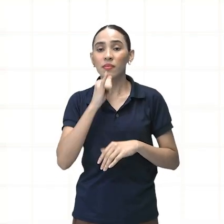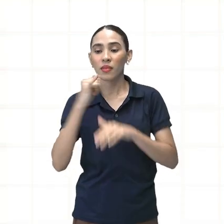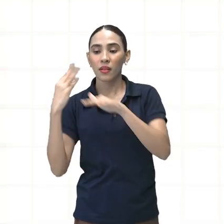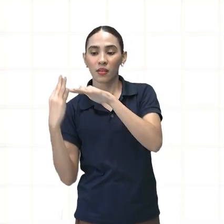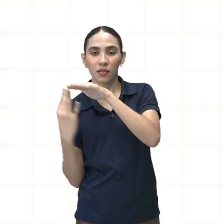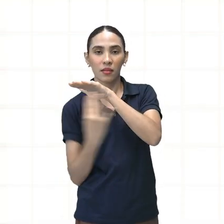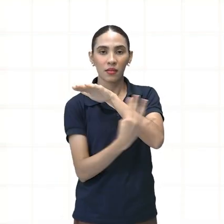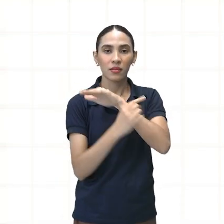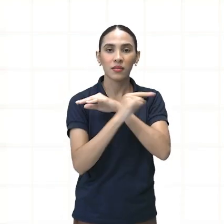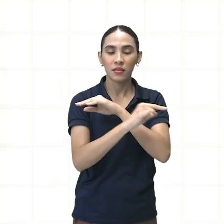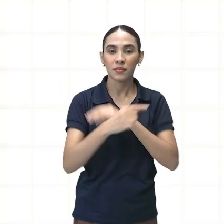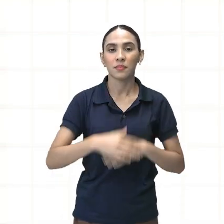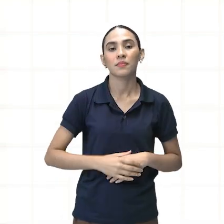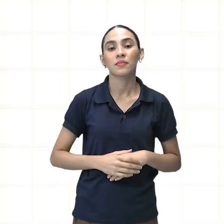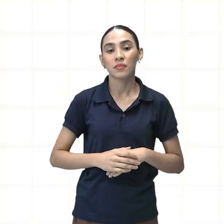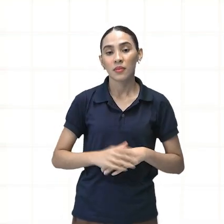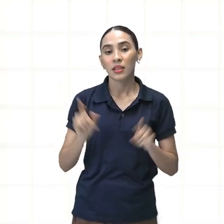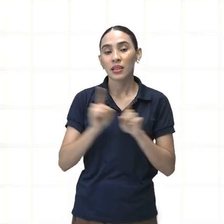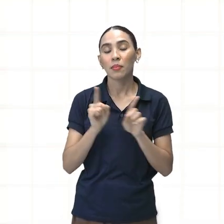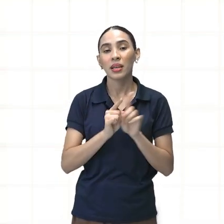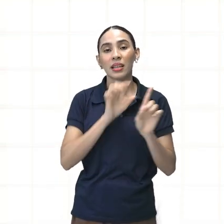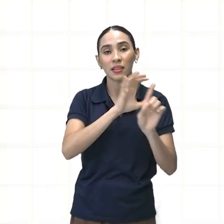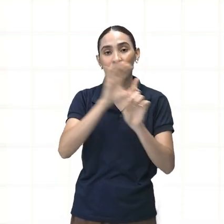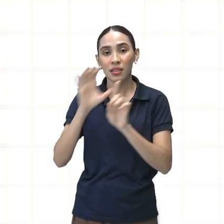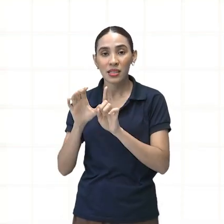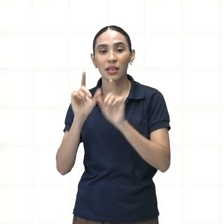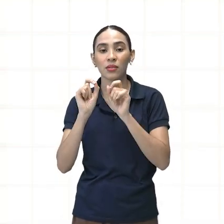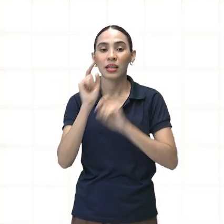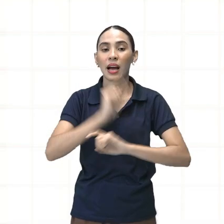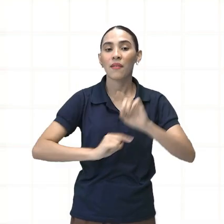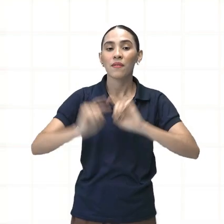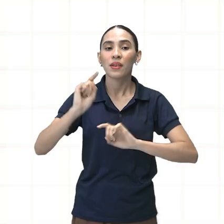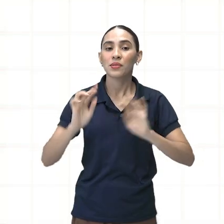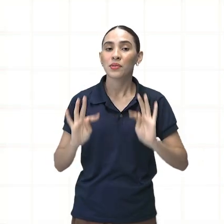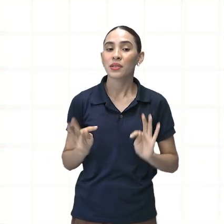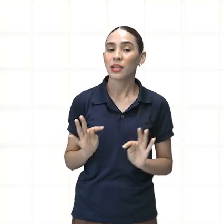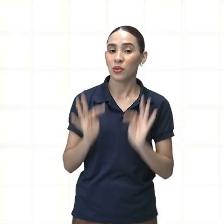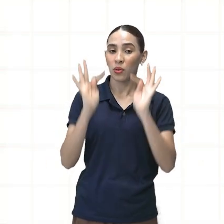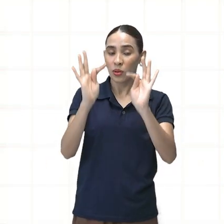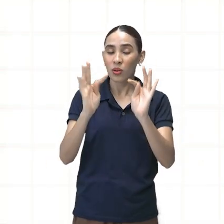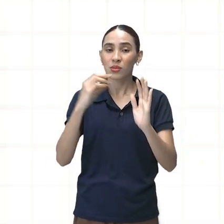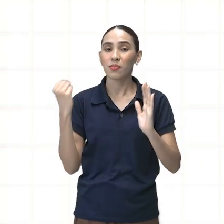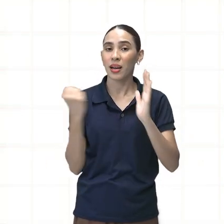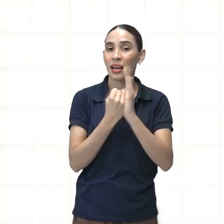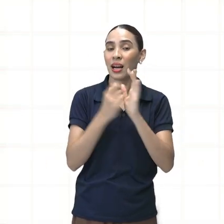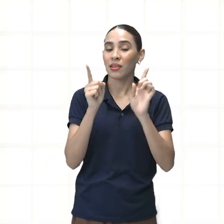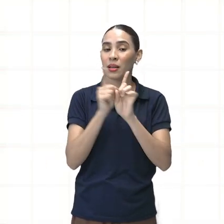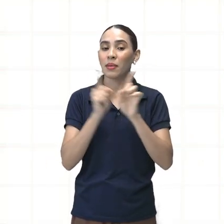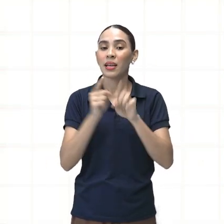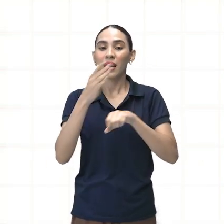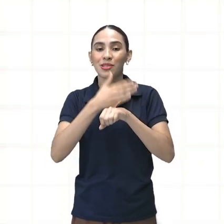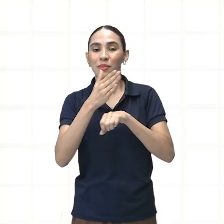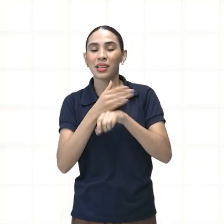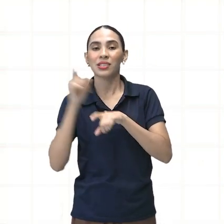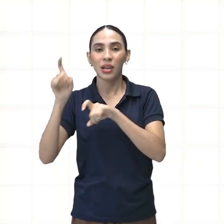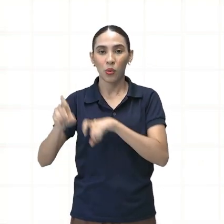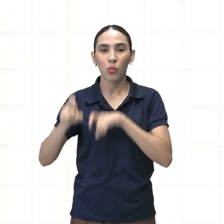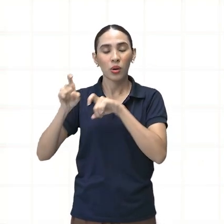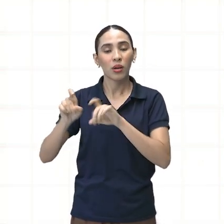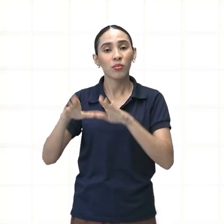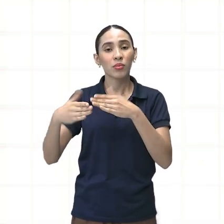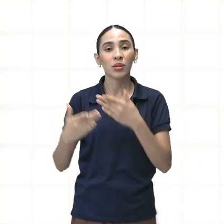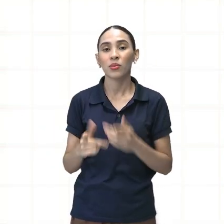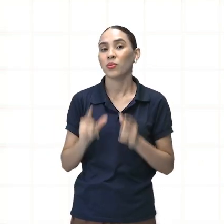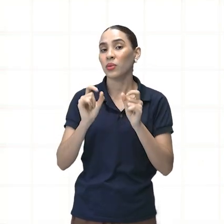a cidade foram ali provocadas pelos avanços tecnológicos que marcaram ali as atividades rurais. Então, o que a